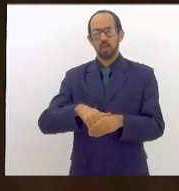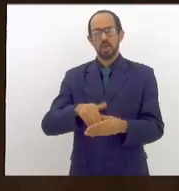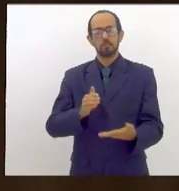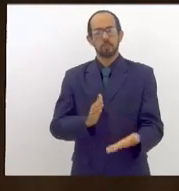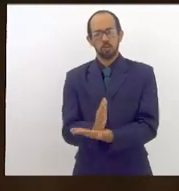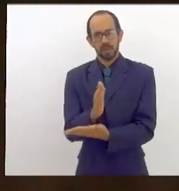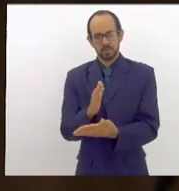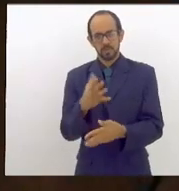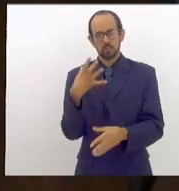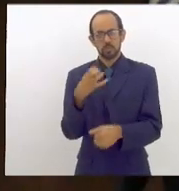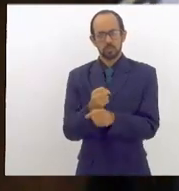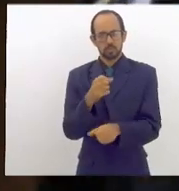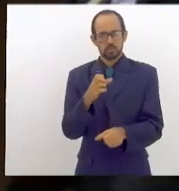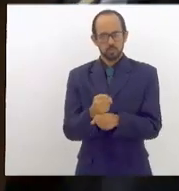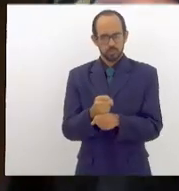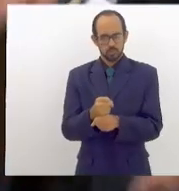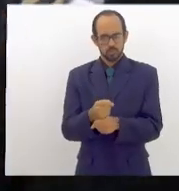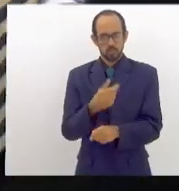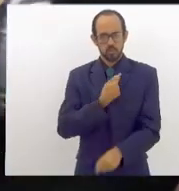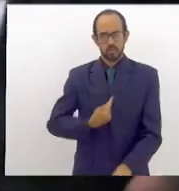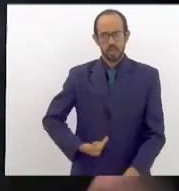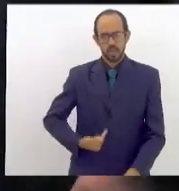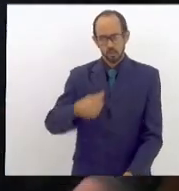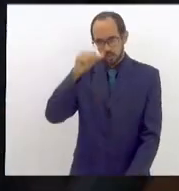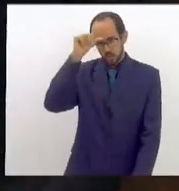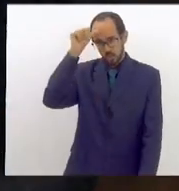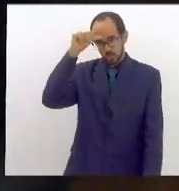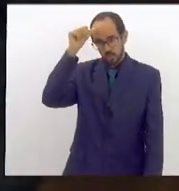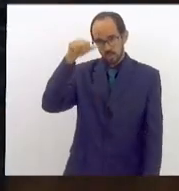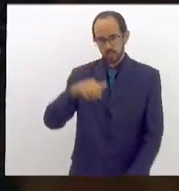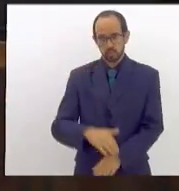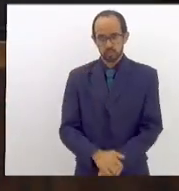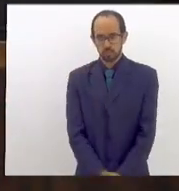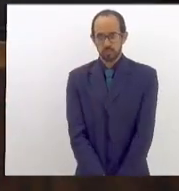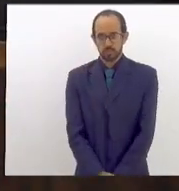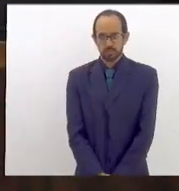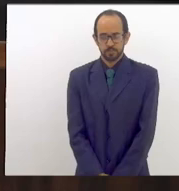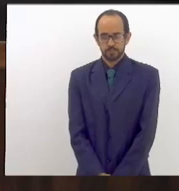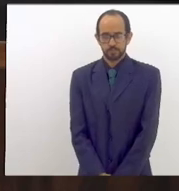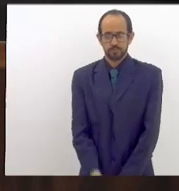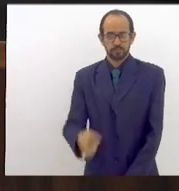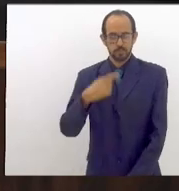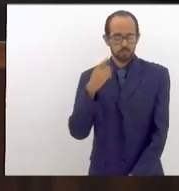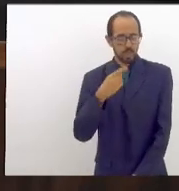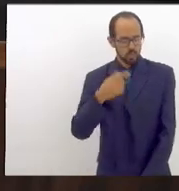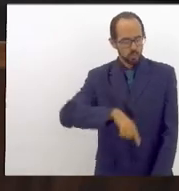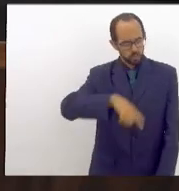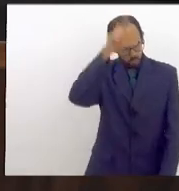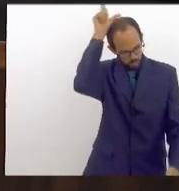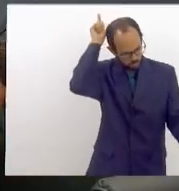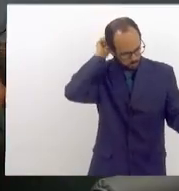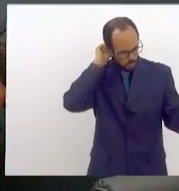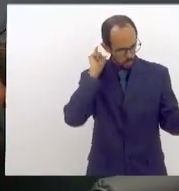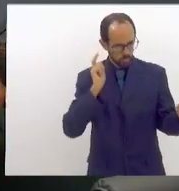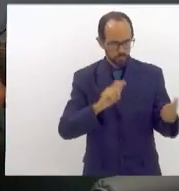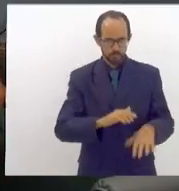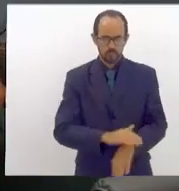Contas do governador Cláudio Castro Deputado Luiz Paulo